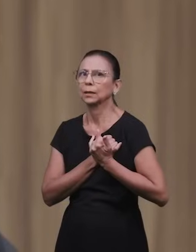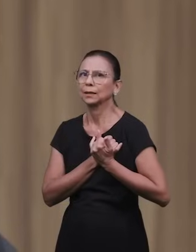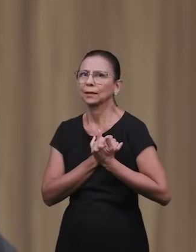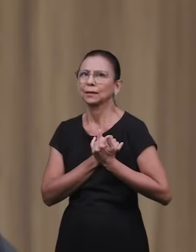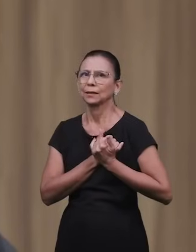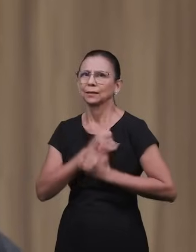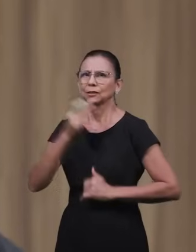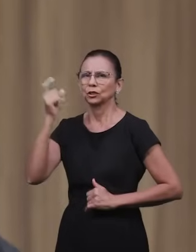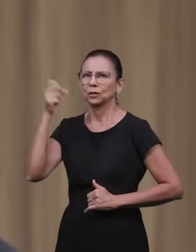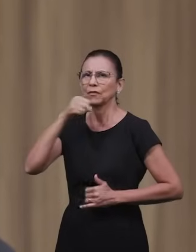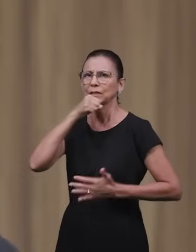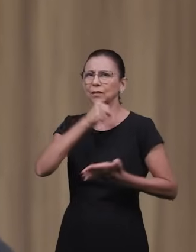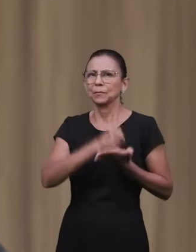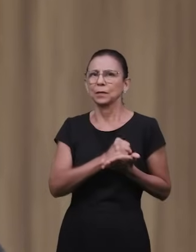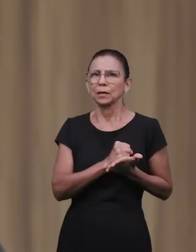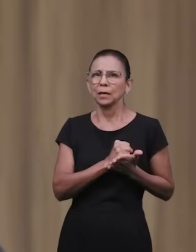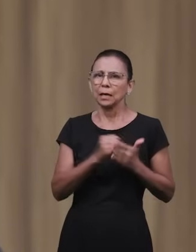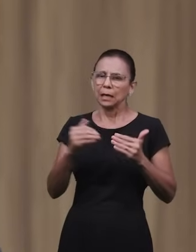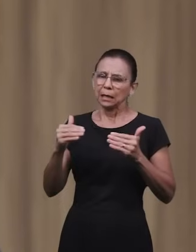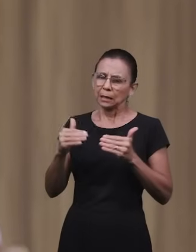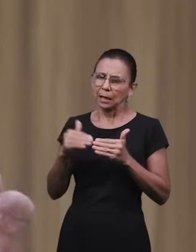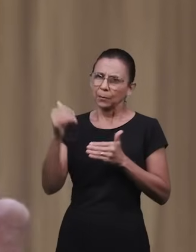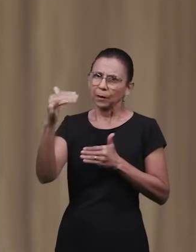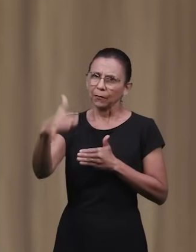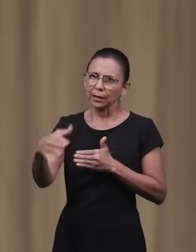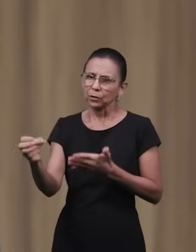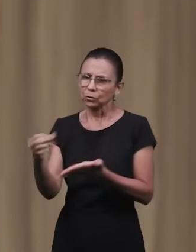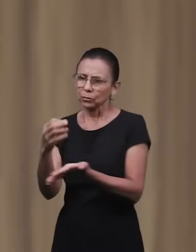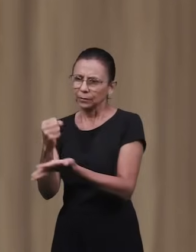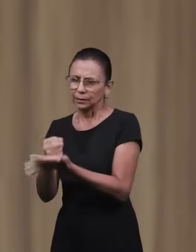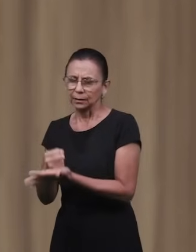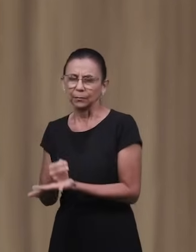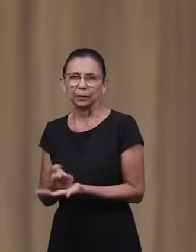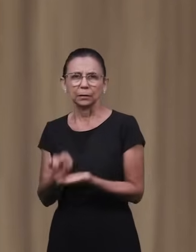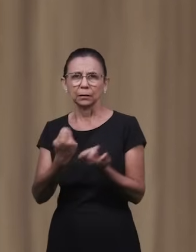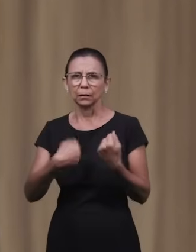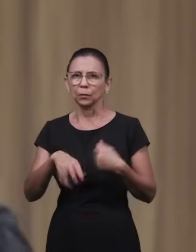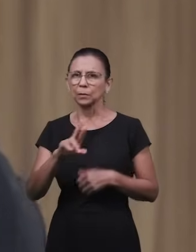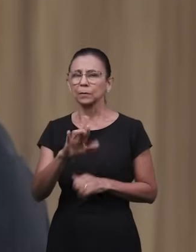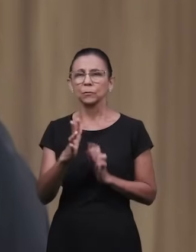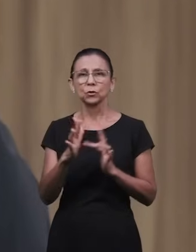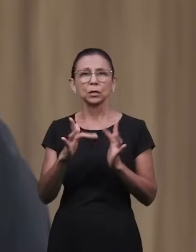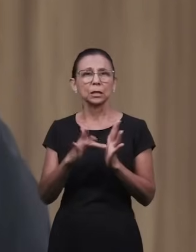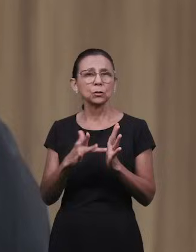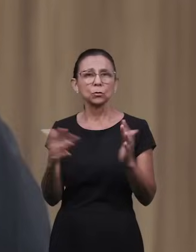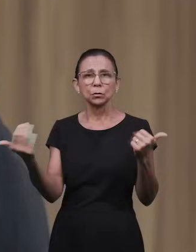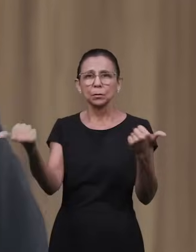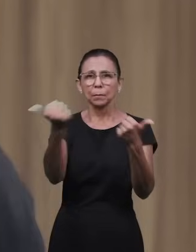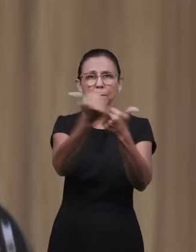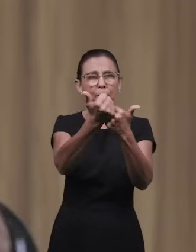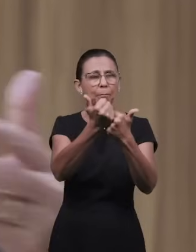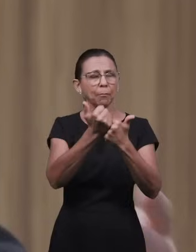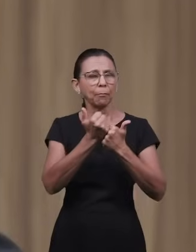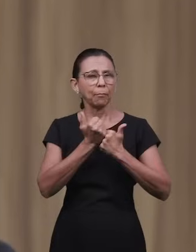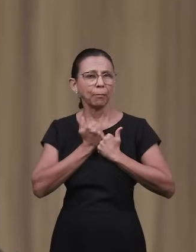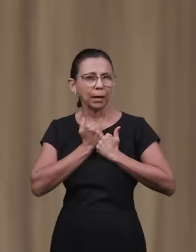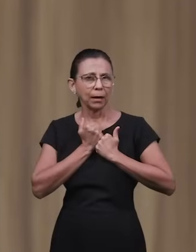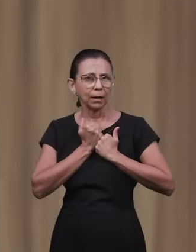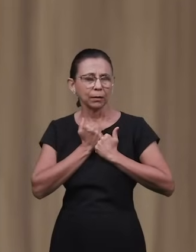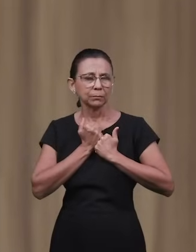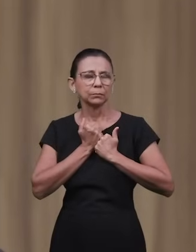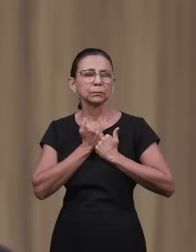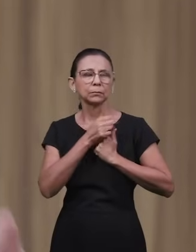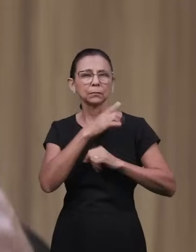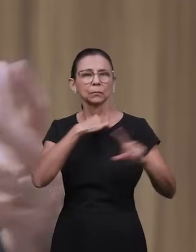Jesus. De Jesus. Esse termo mediador me fez lembrar, que